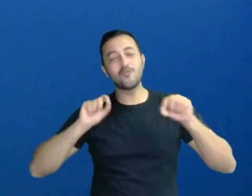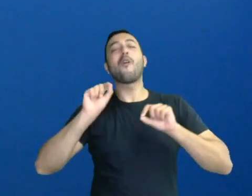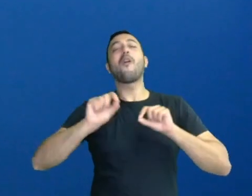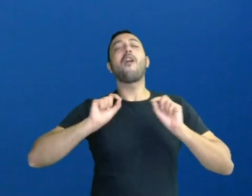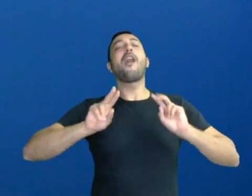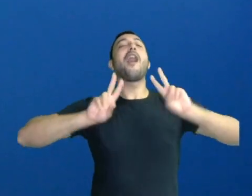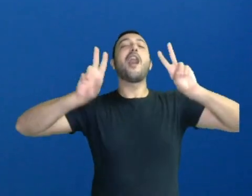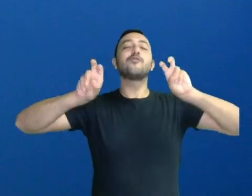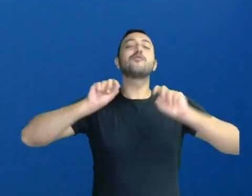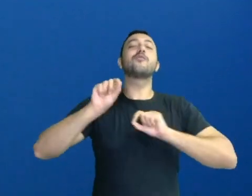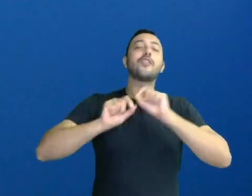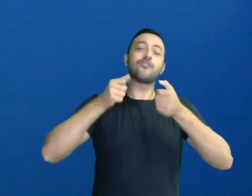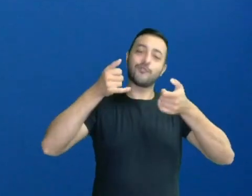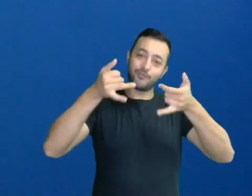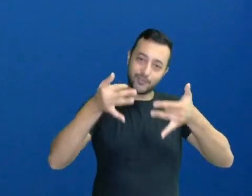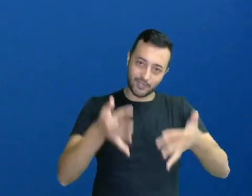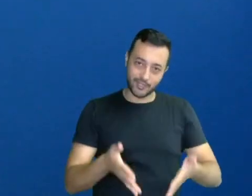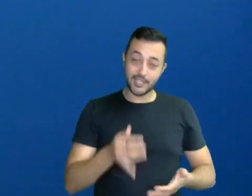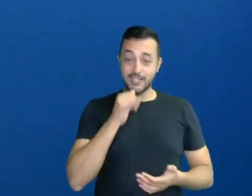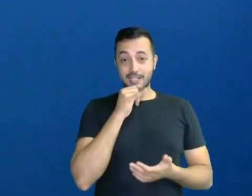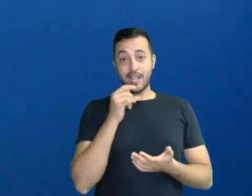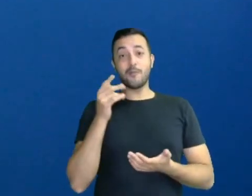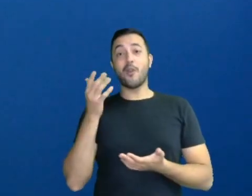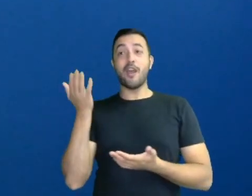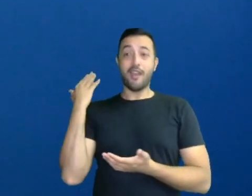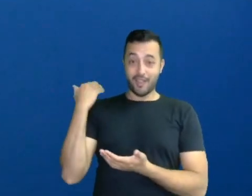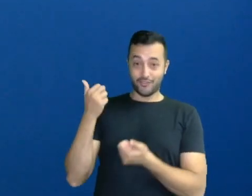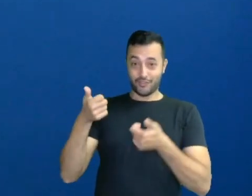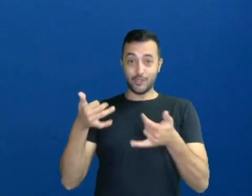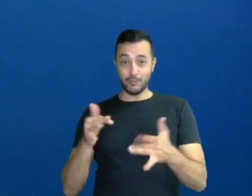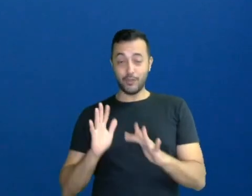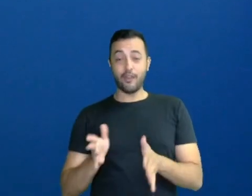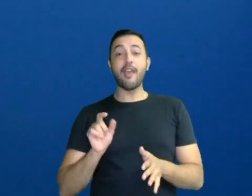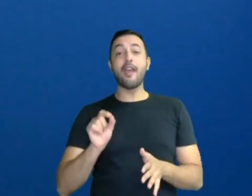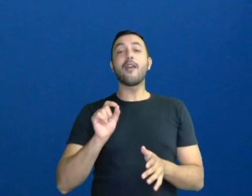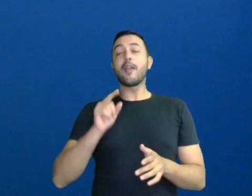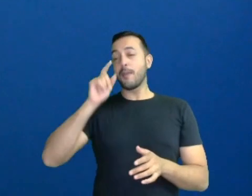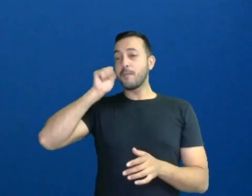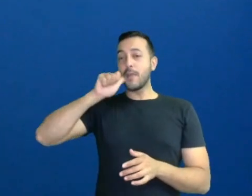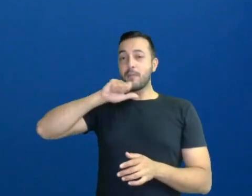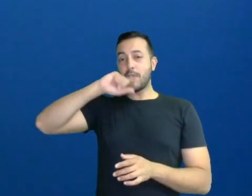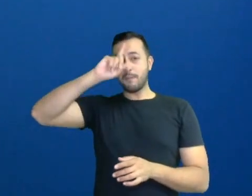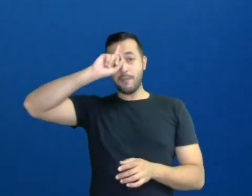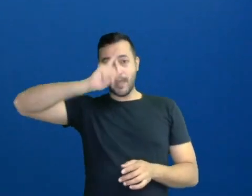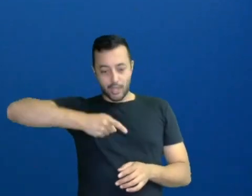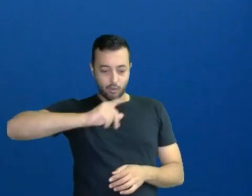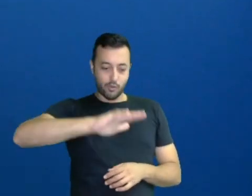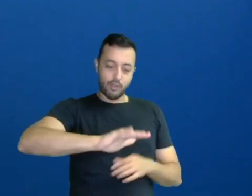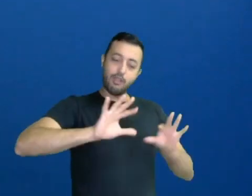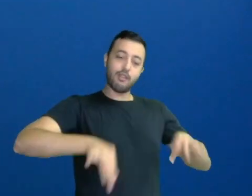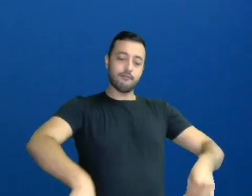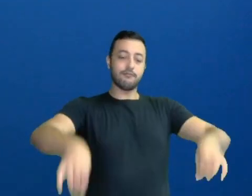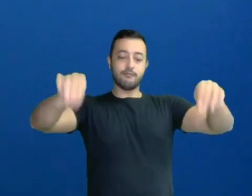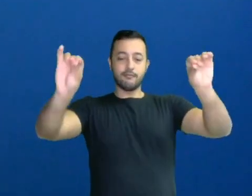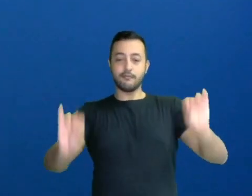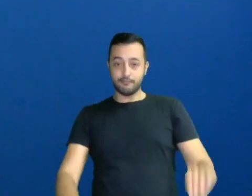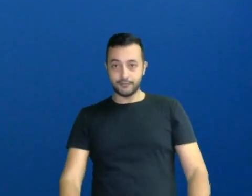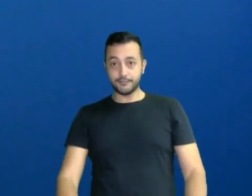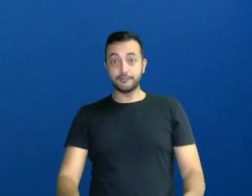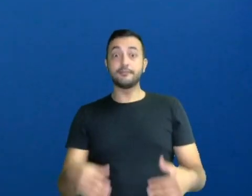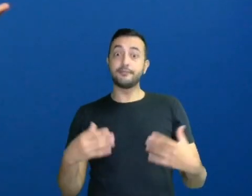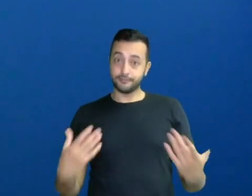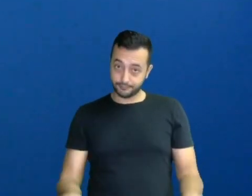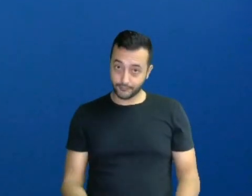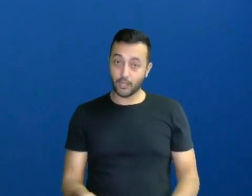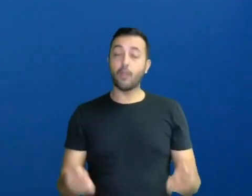que a gente viu a gente viu que a mãe estava pedindo para menina arrumar o quarto dela né então conteúdo do